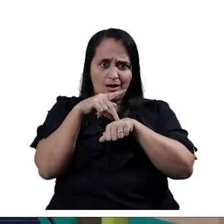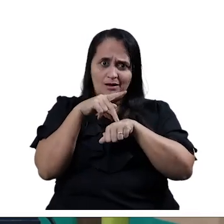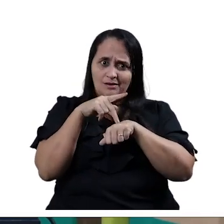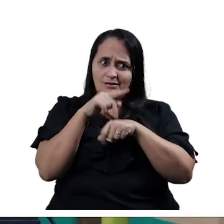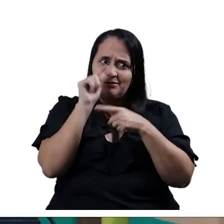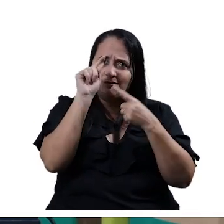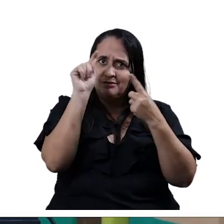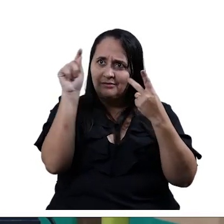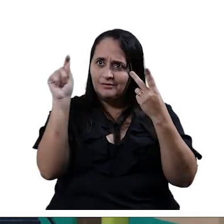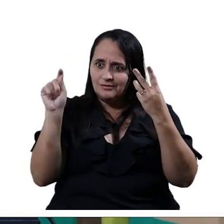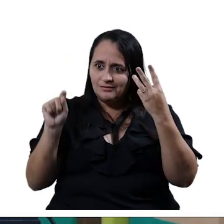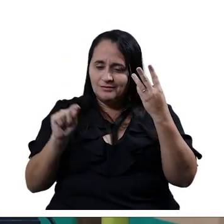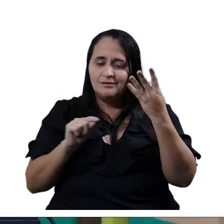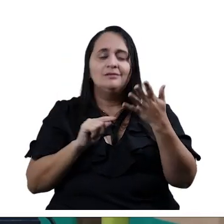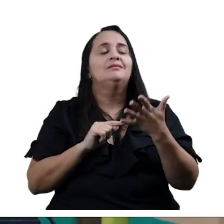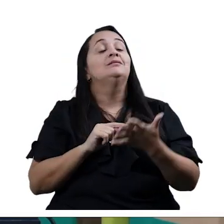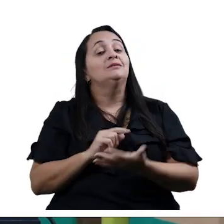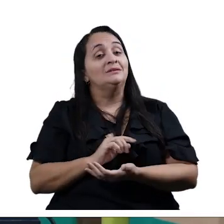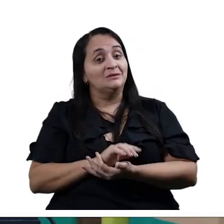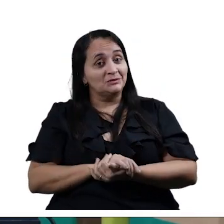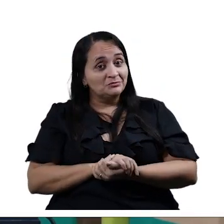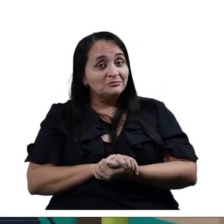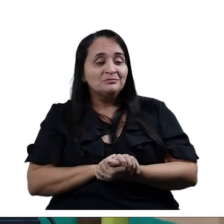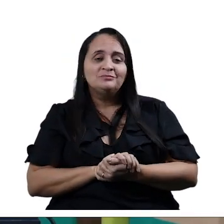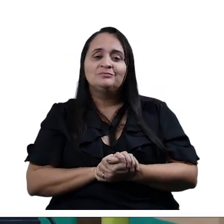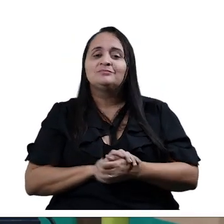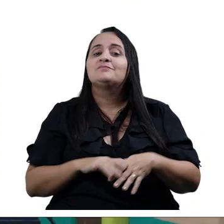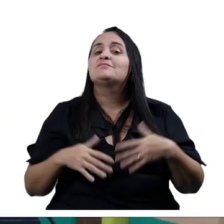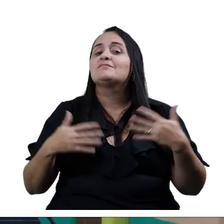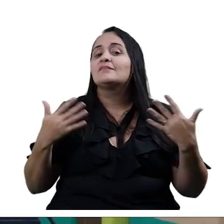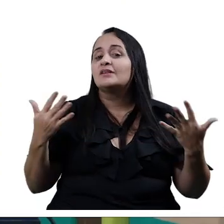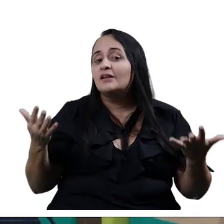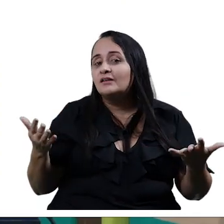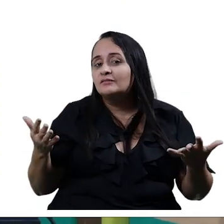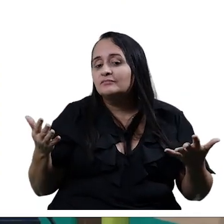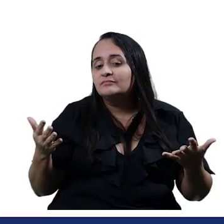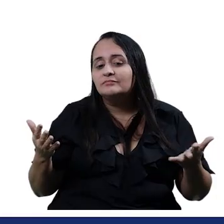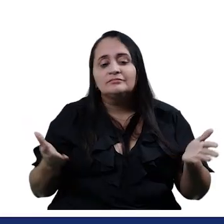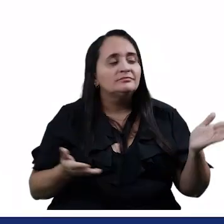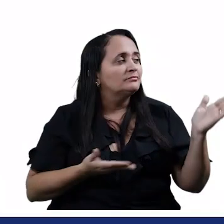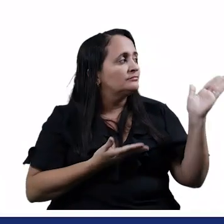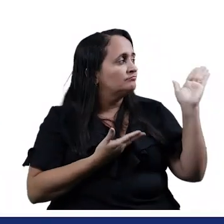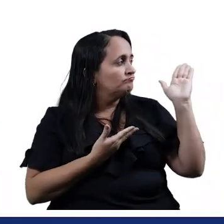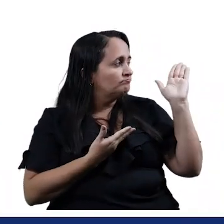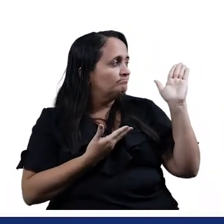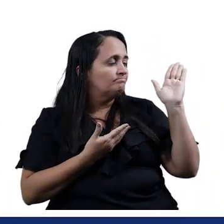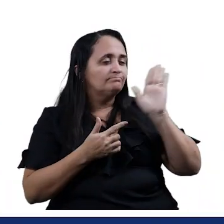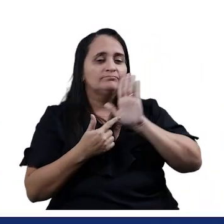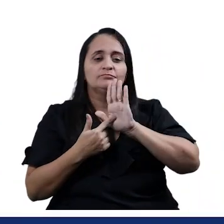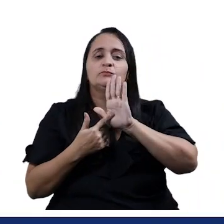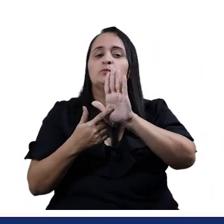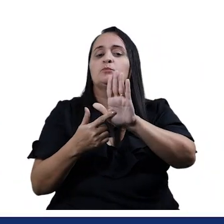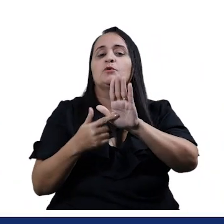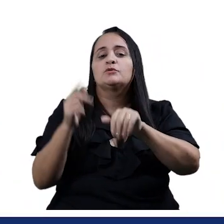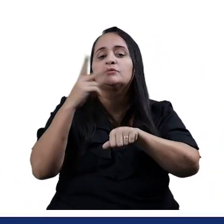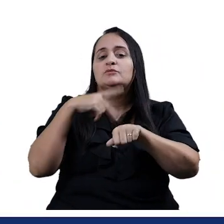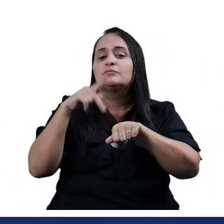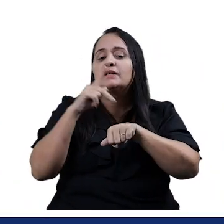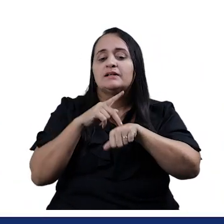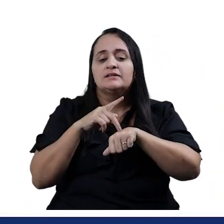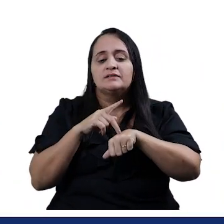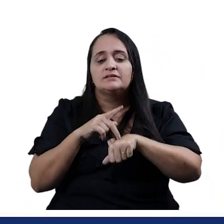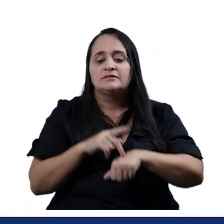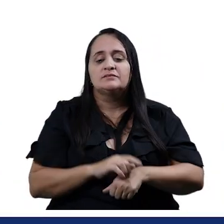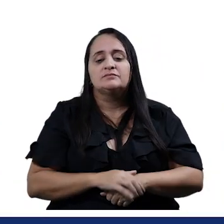países. E aí, de tudo aqui, o que é que simboliza os países? A coroa de